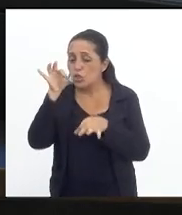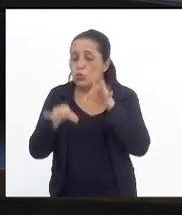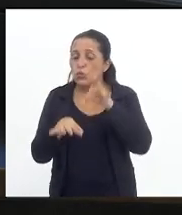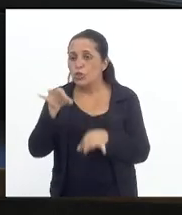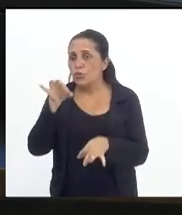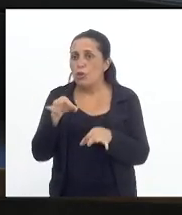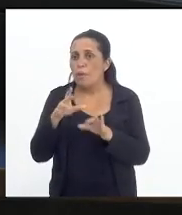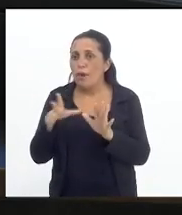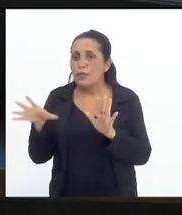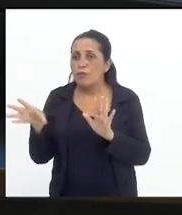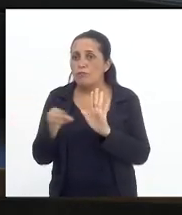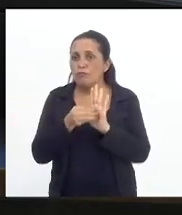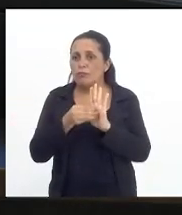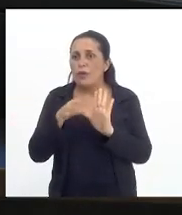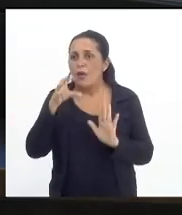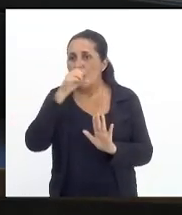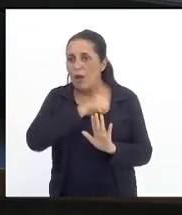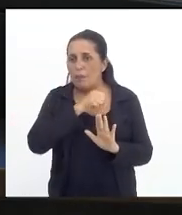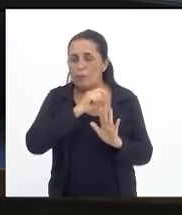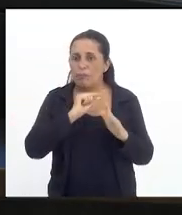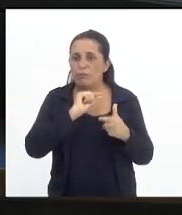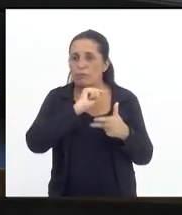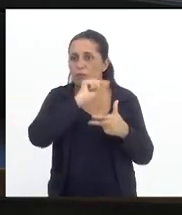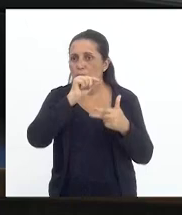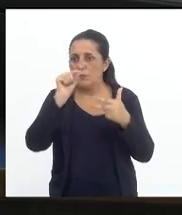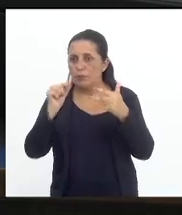rápida em cada um desses...